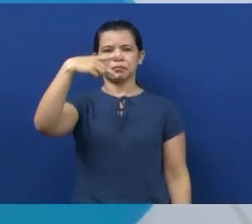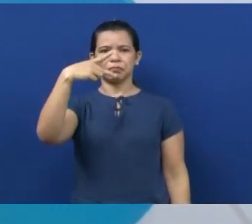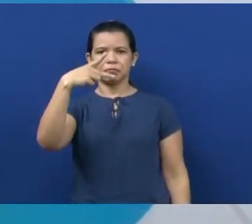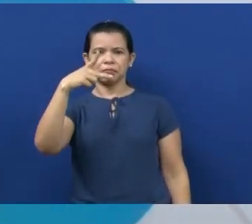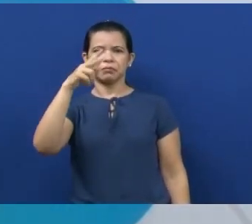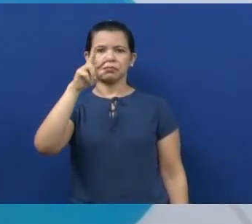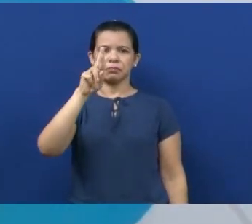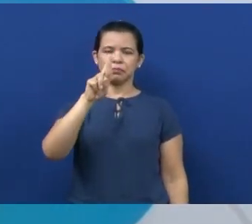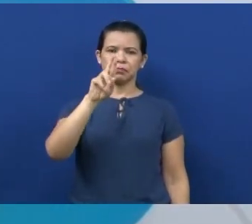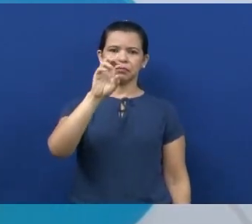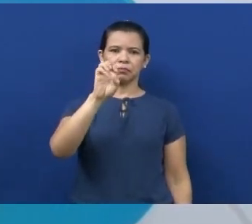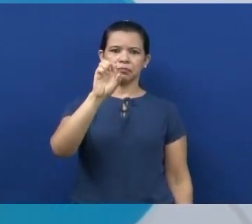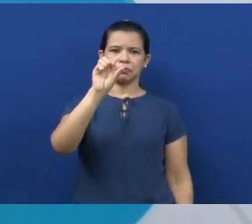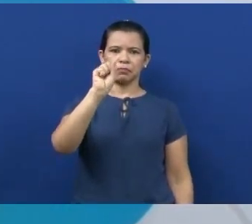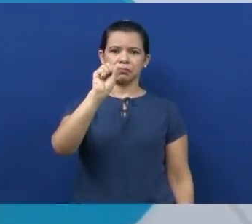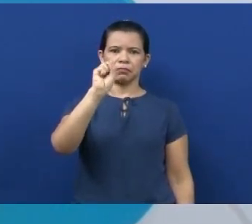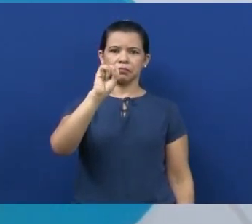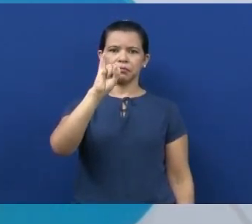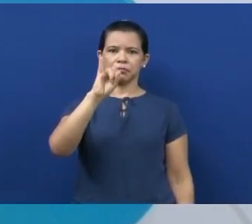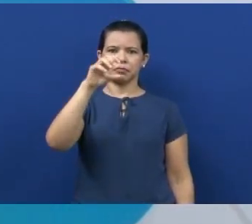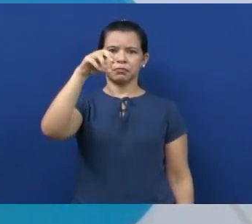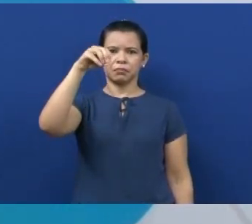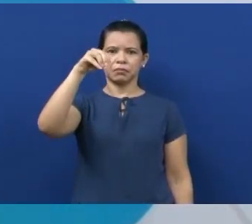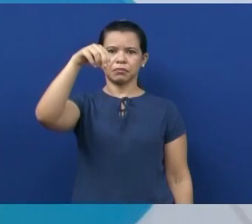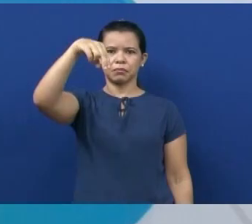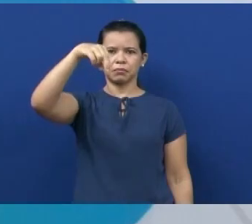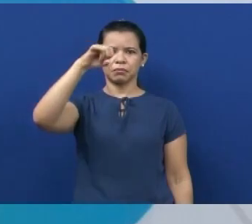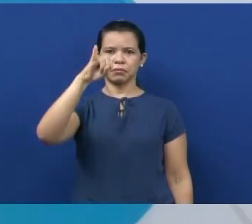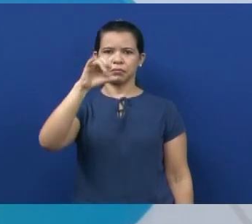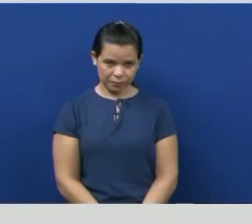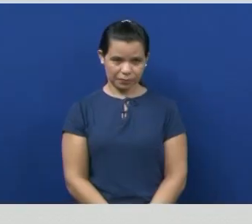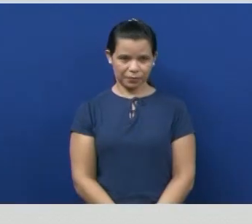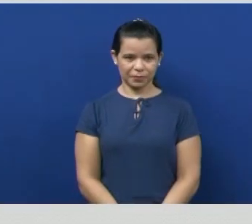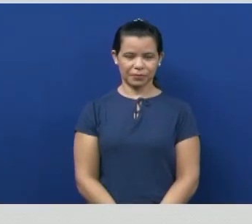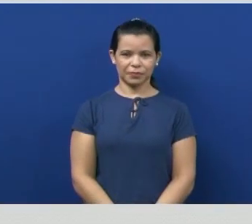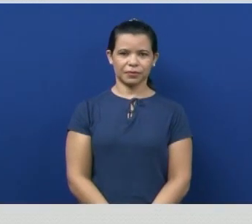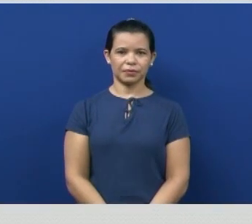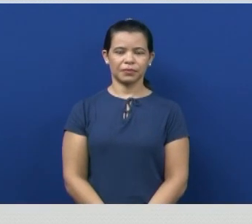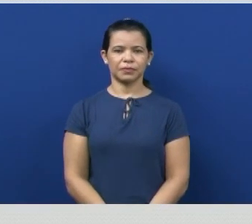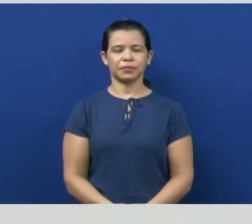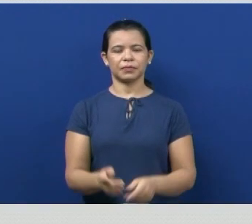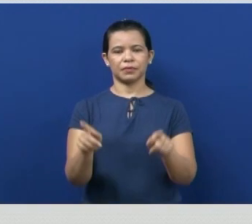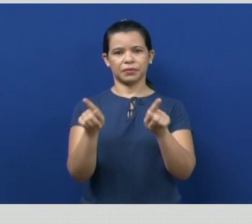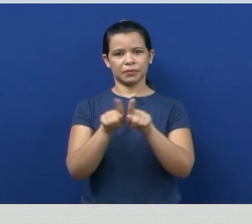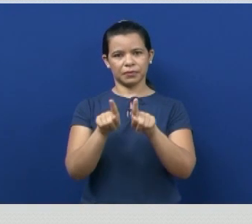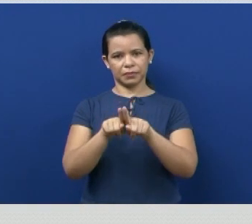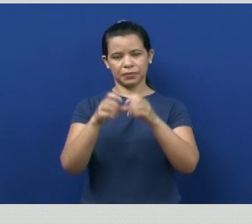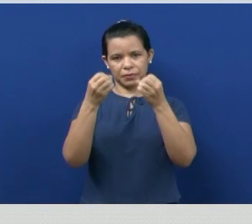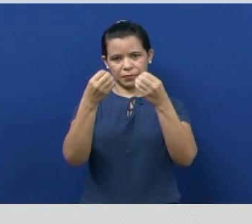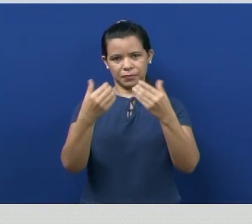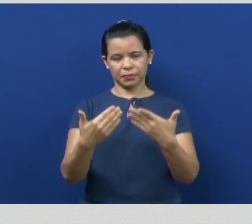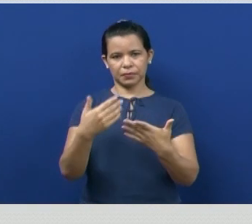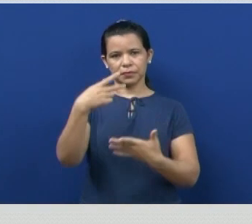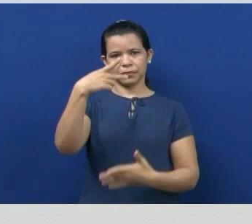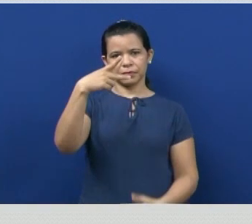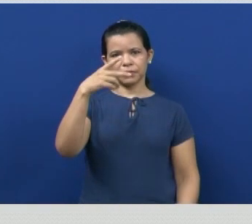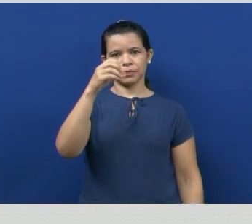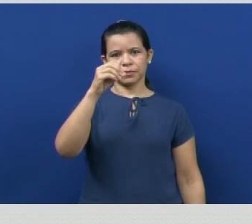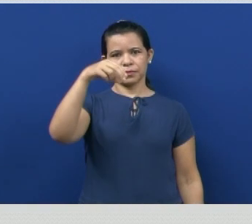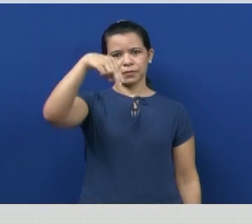impressão de se estar vendo determinado objeto. Nós vamos falar também sobre o pontilhismo